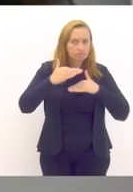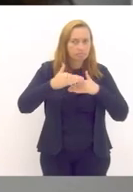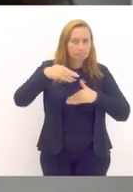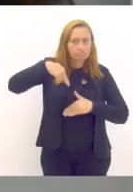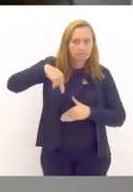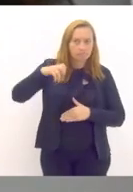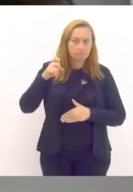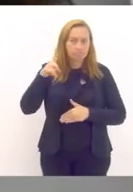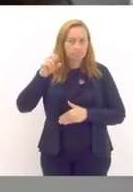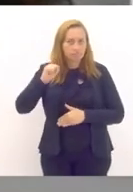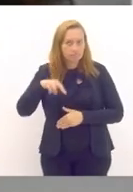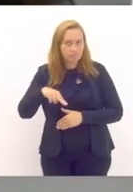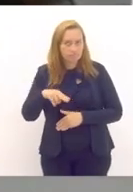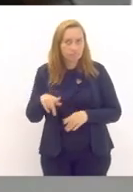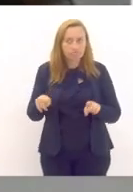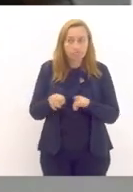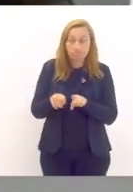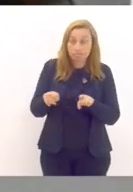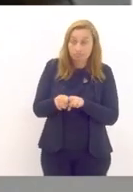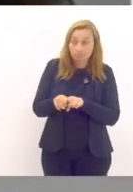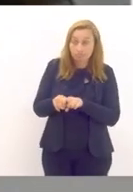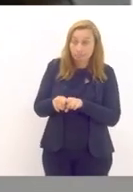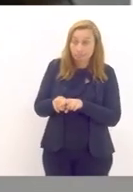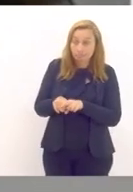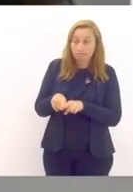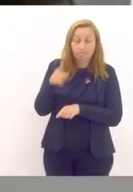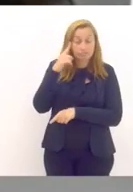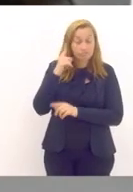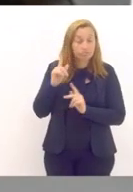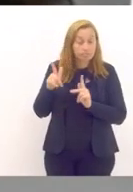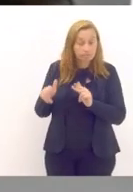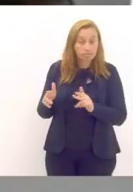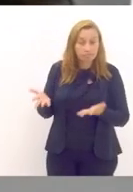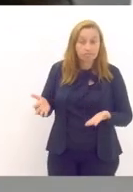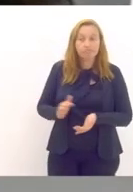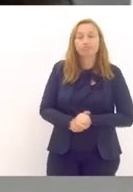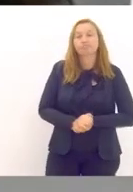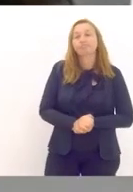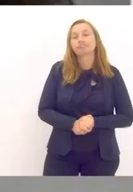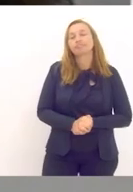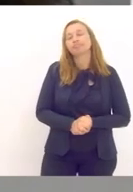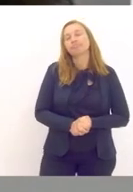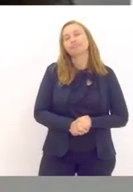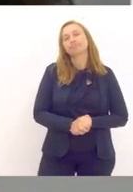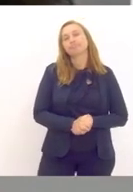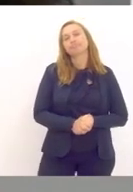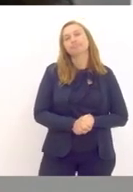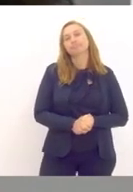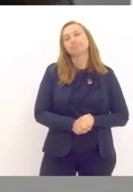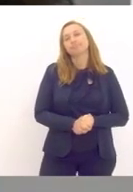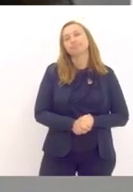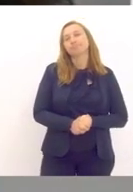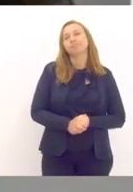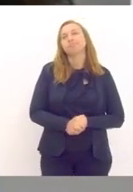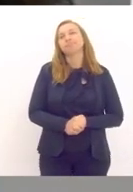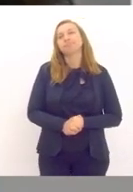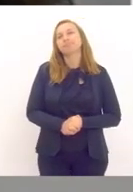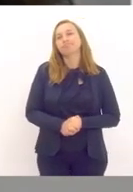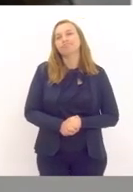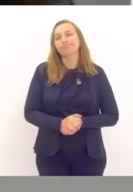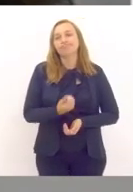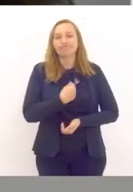Rocha, que é também a minha perspectiva, né, com todo o esforço, o